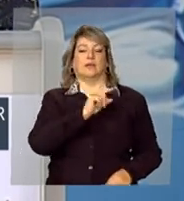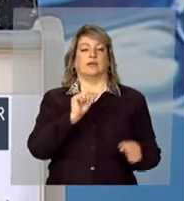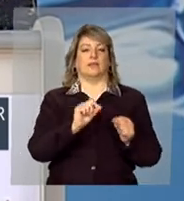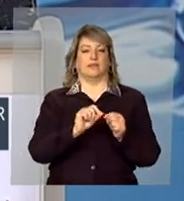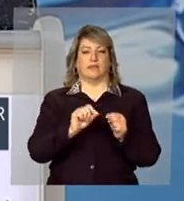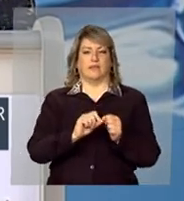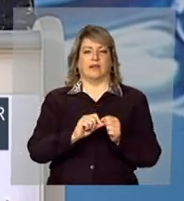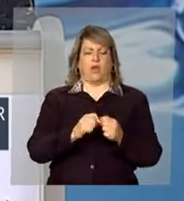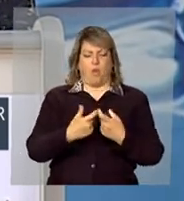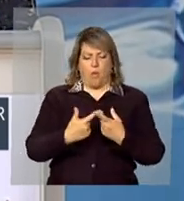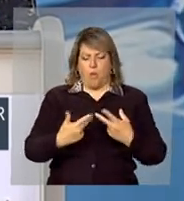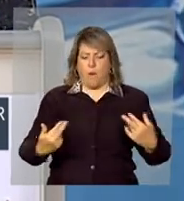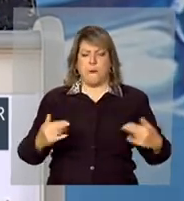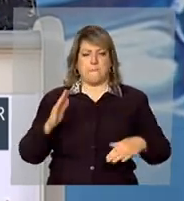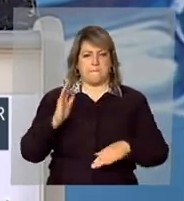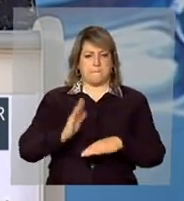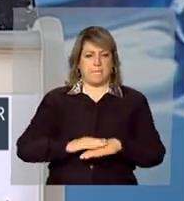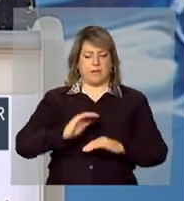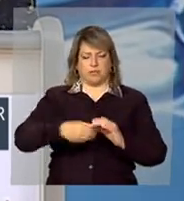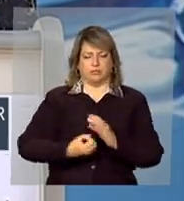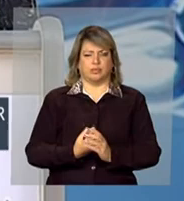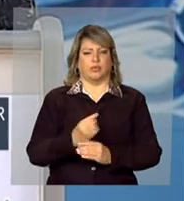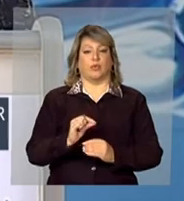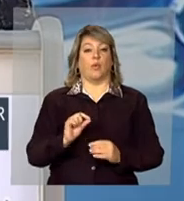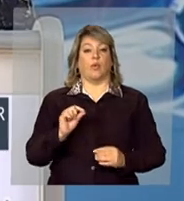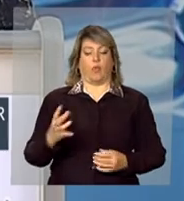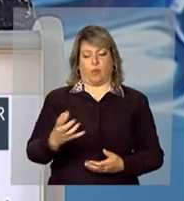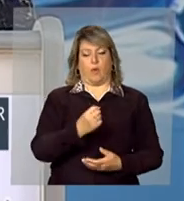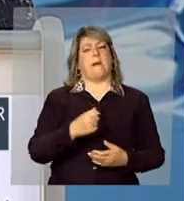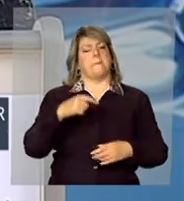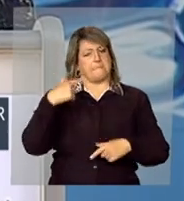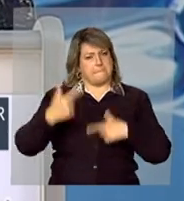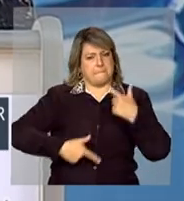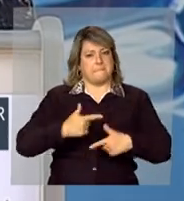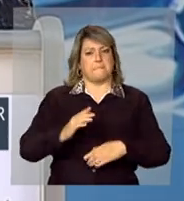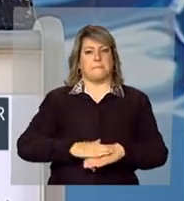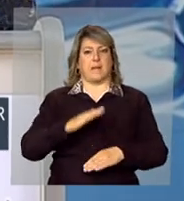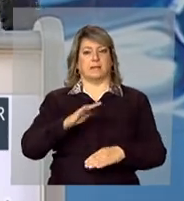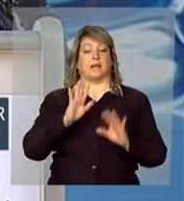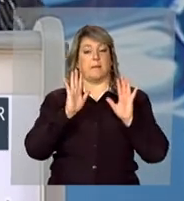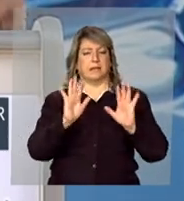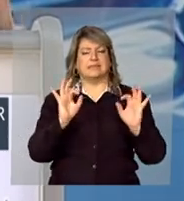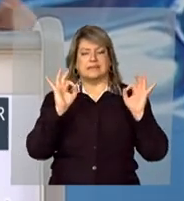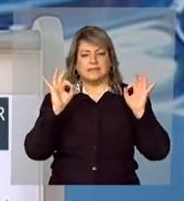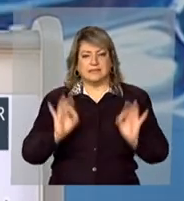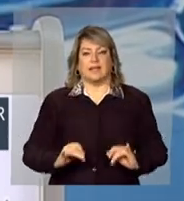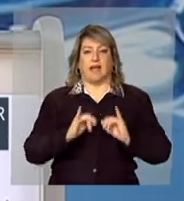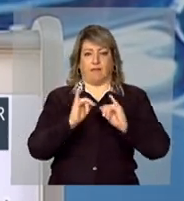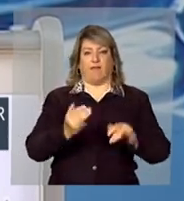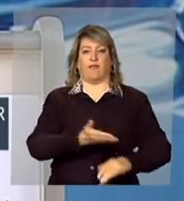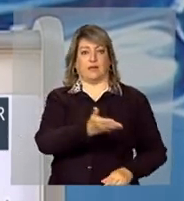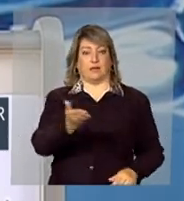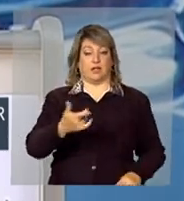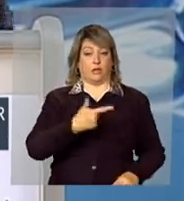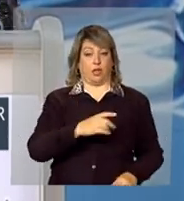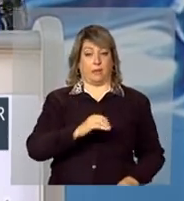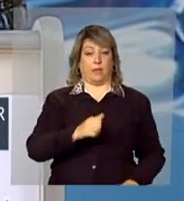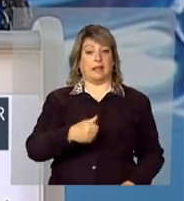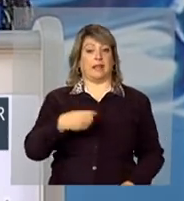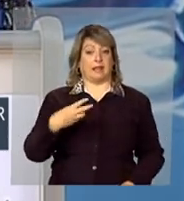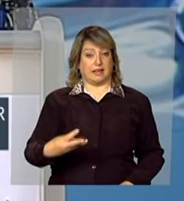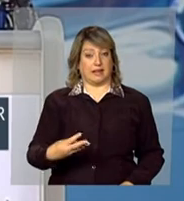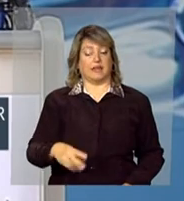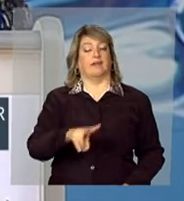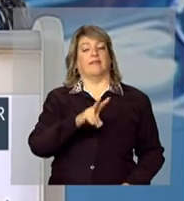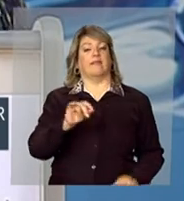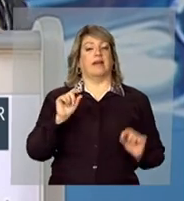que iremos colher. Mas eu asseguro para vocês, 2013 será